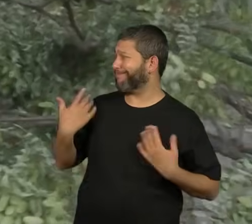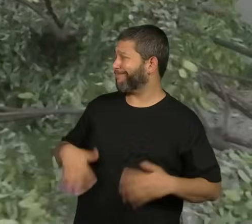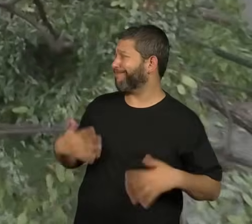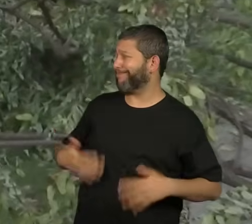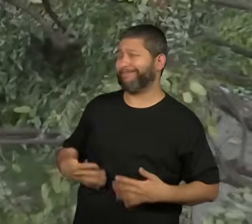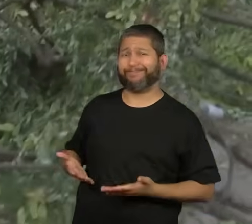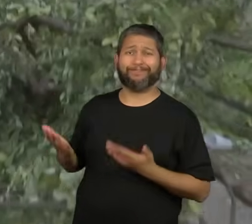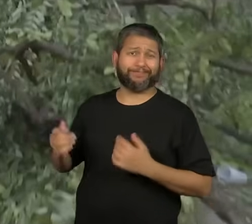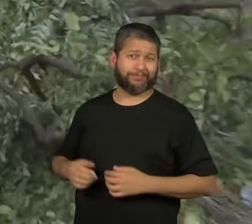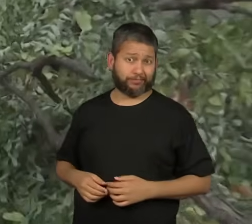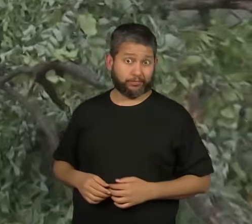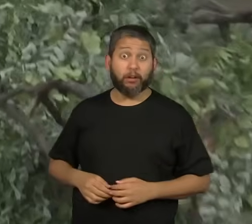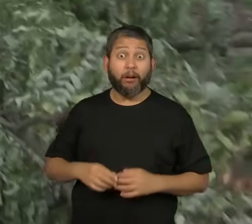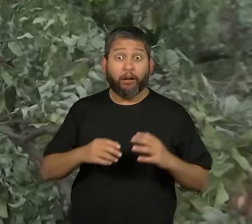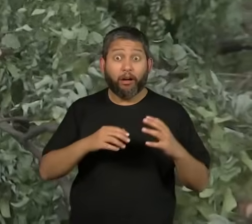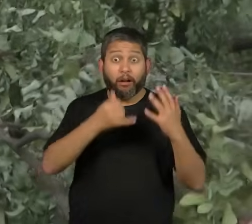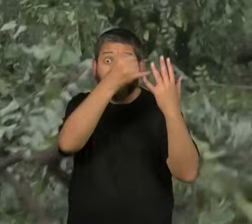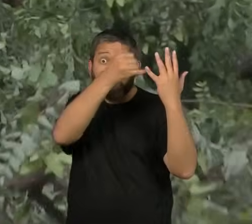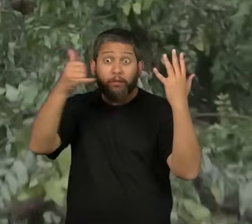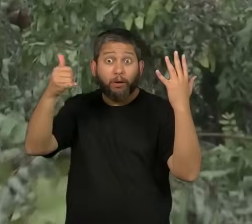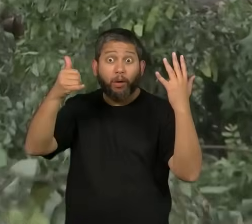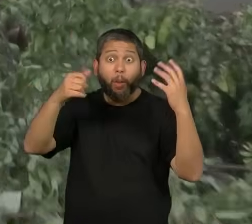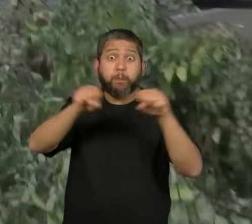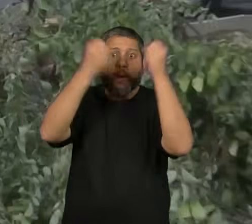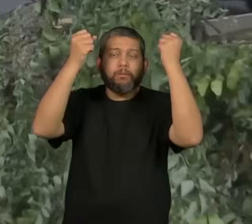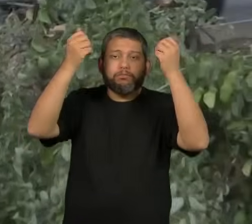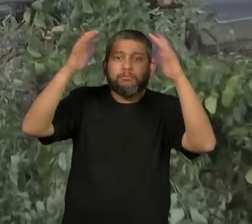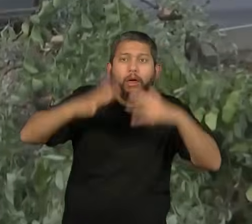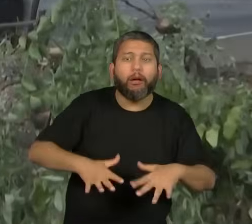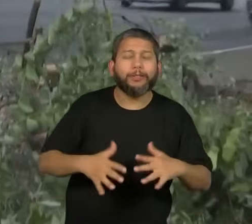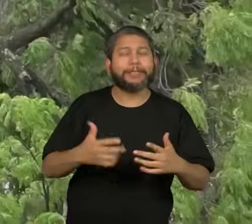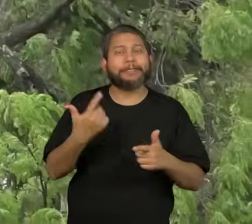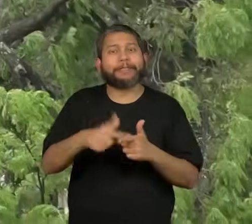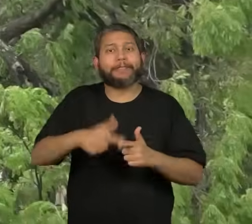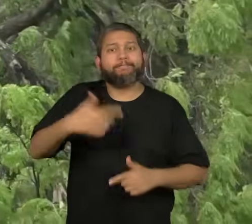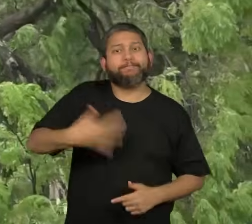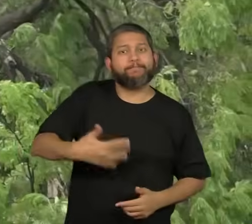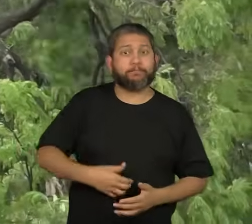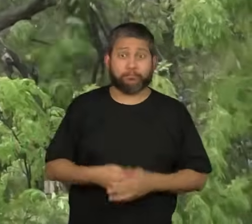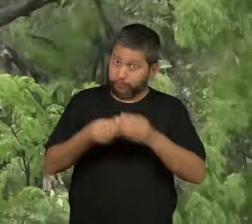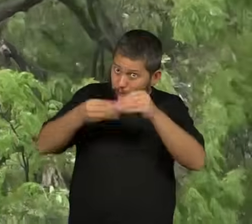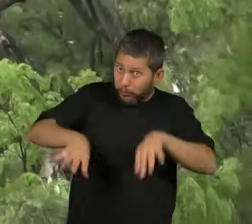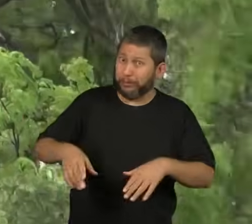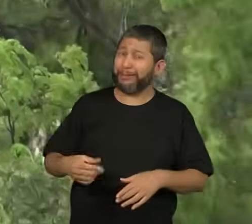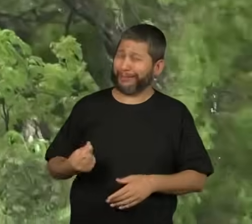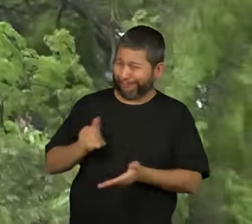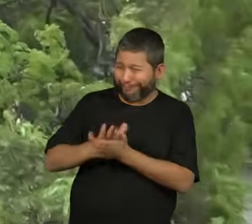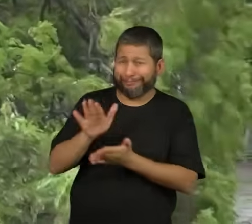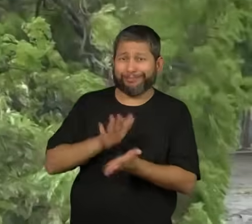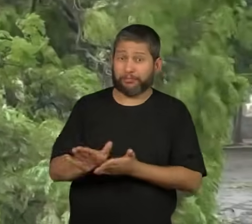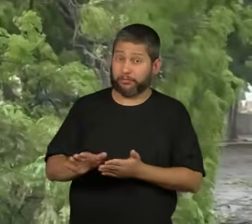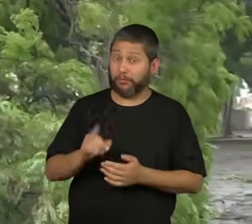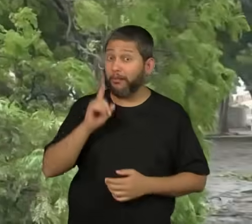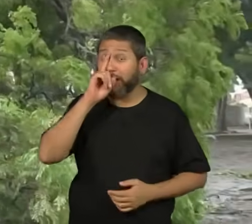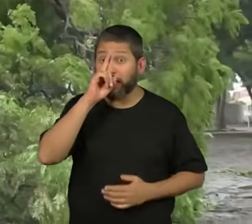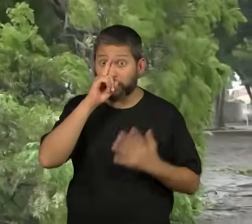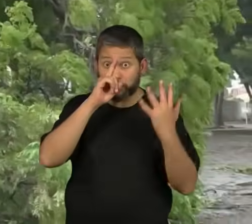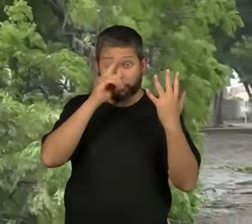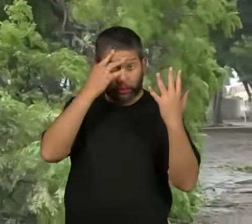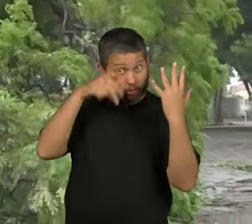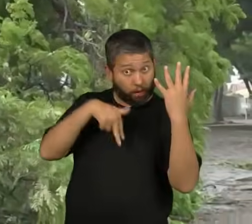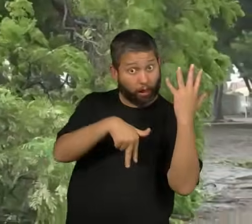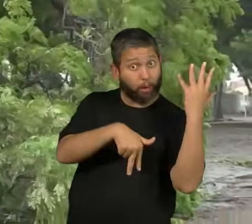com cortes de energia provocados pelos rompimentos de fios, prejuízos e até risco de perdas de